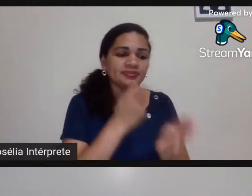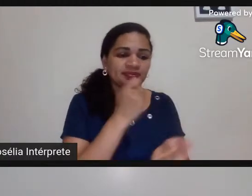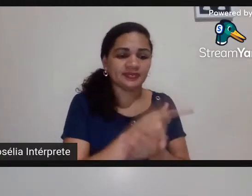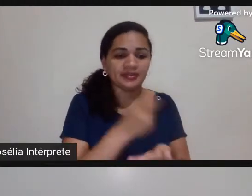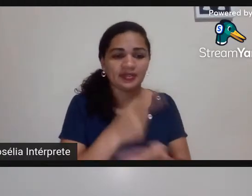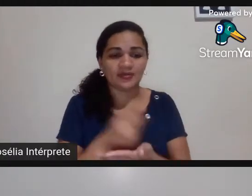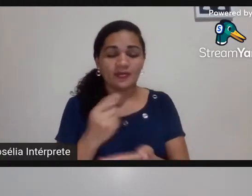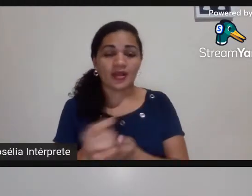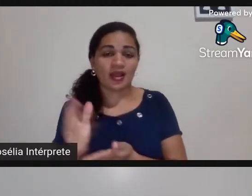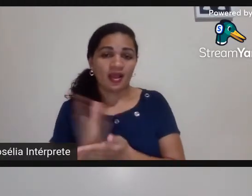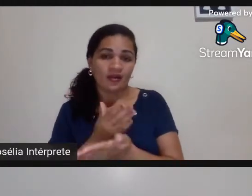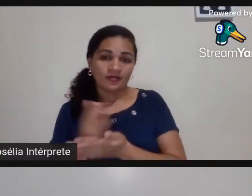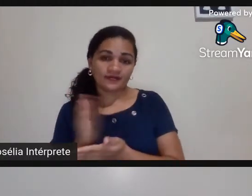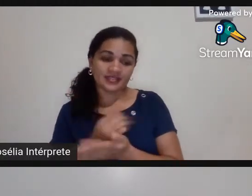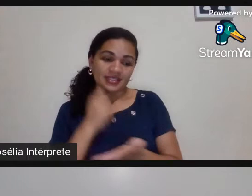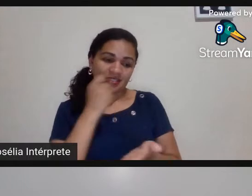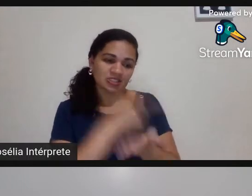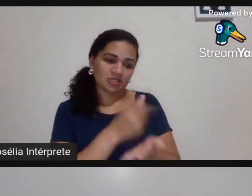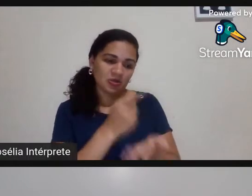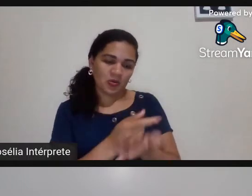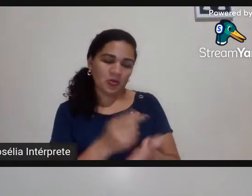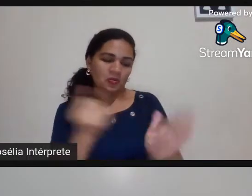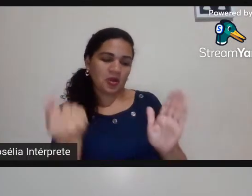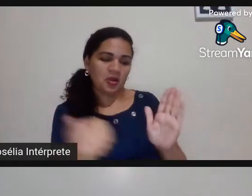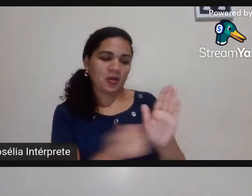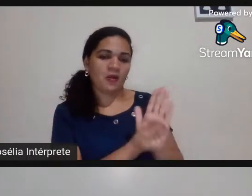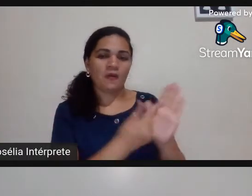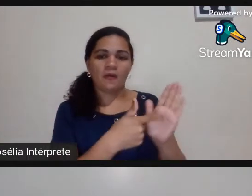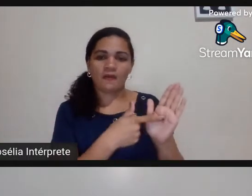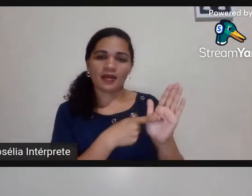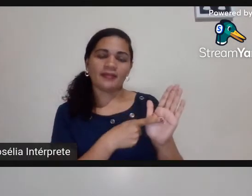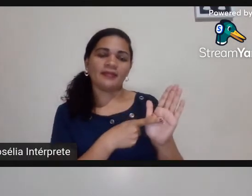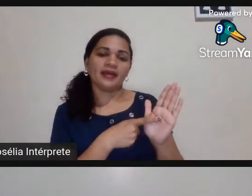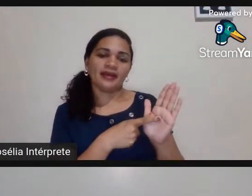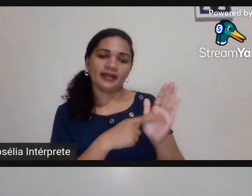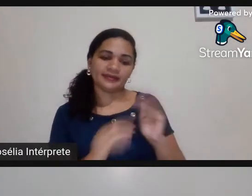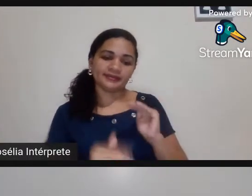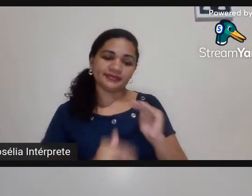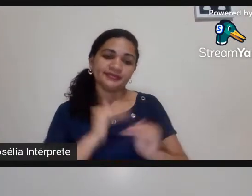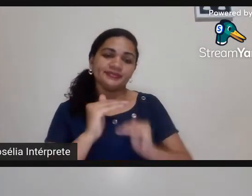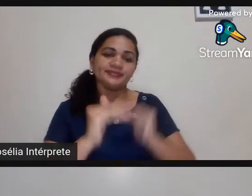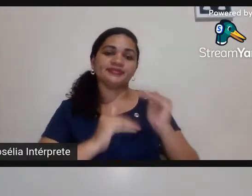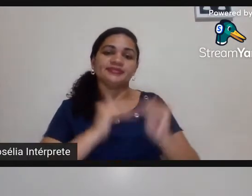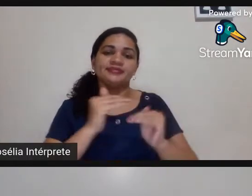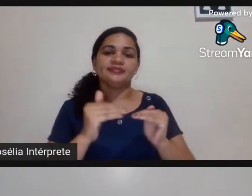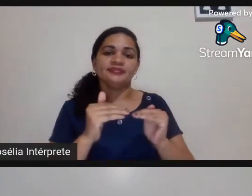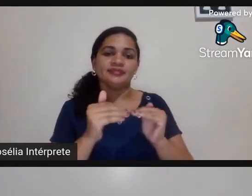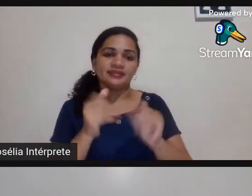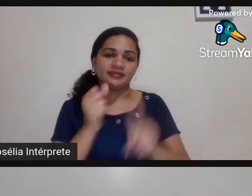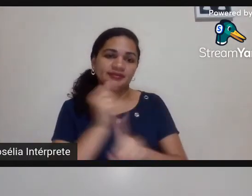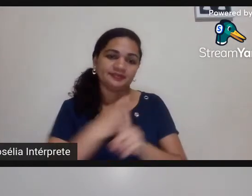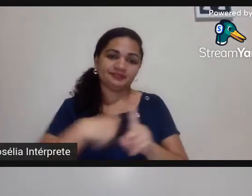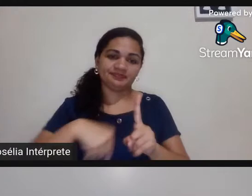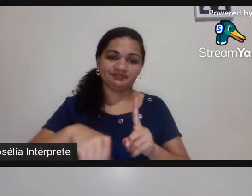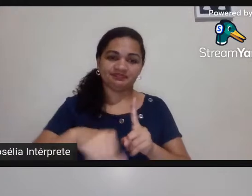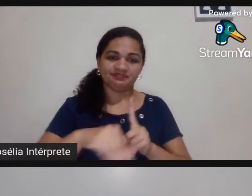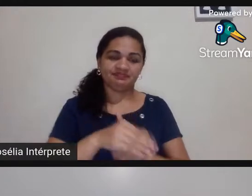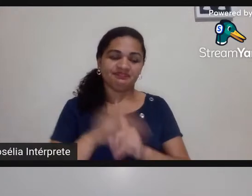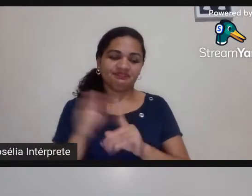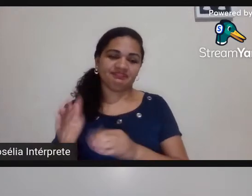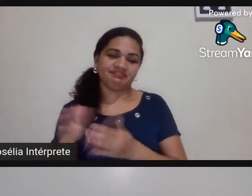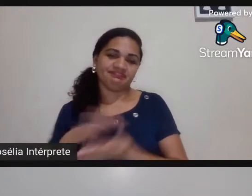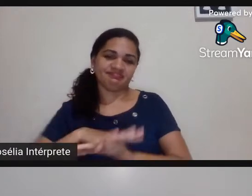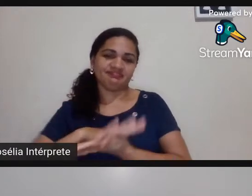não adquire uma determinada marca nós passamos por determinar os processos de segregação social então para você se manter